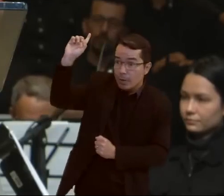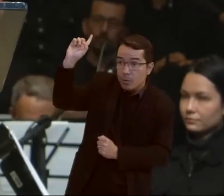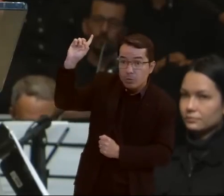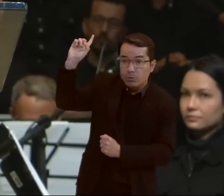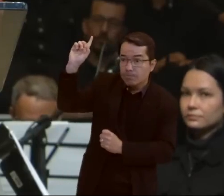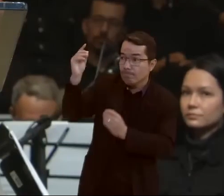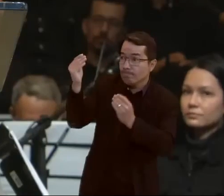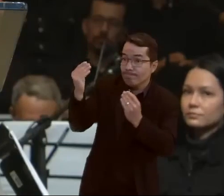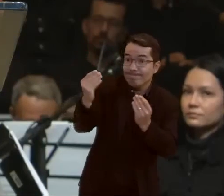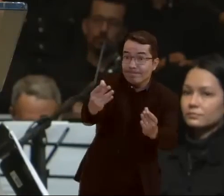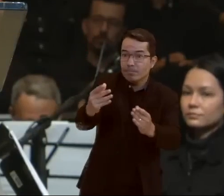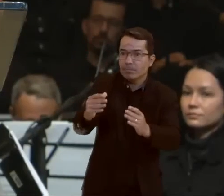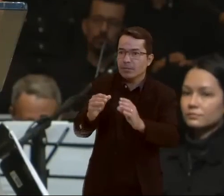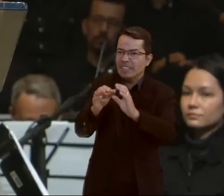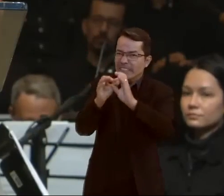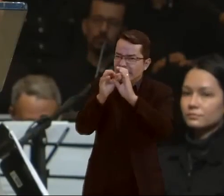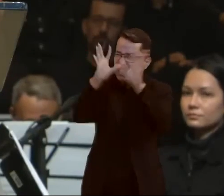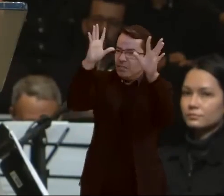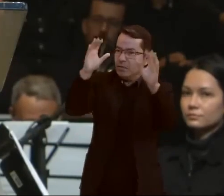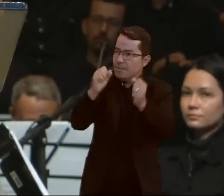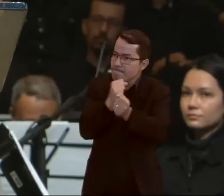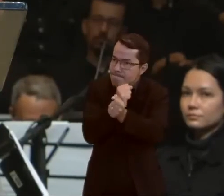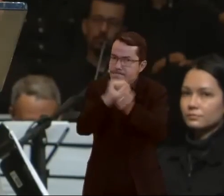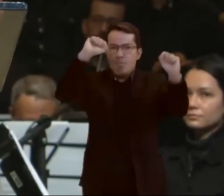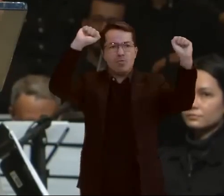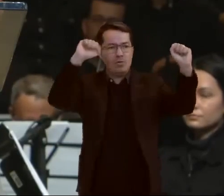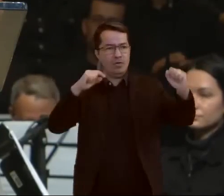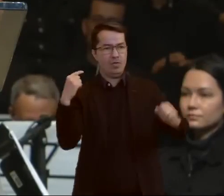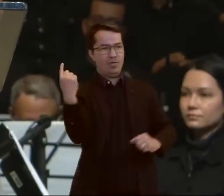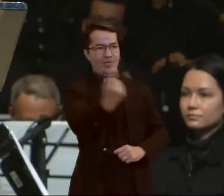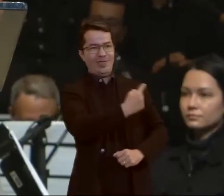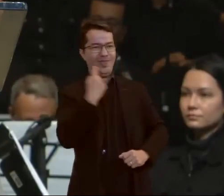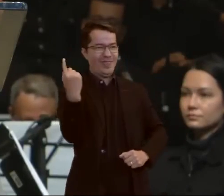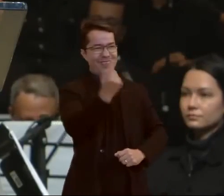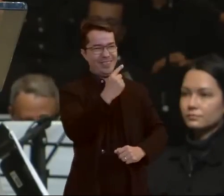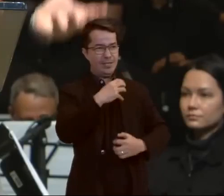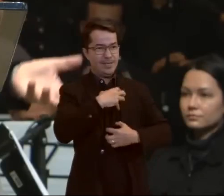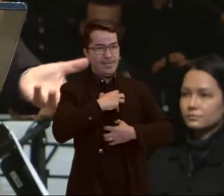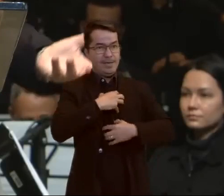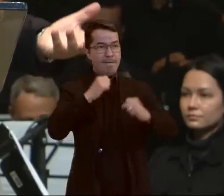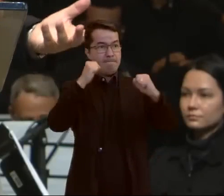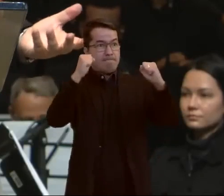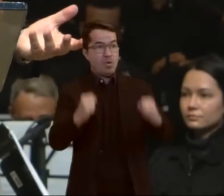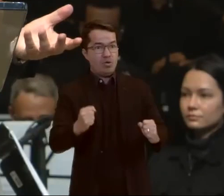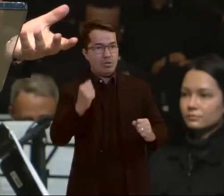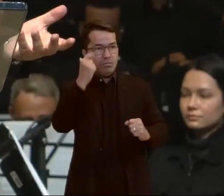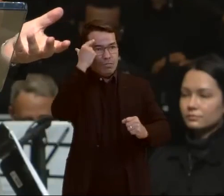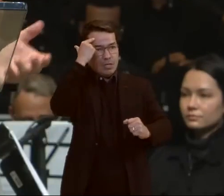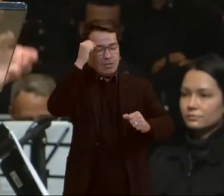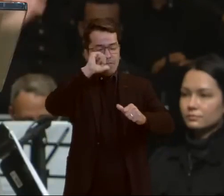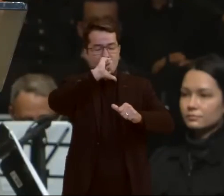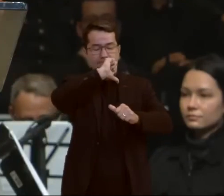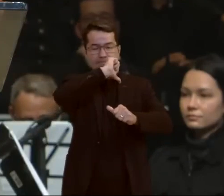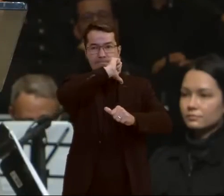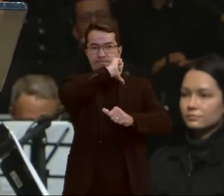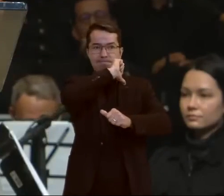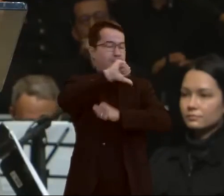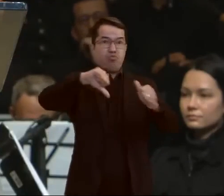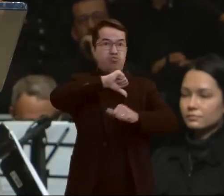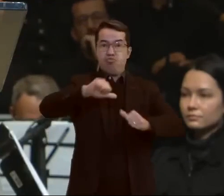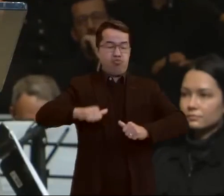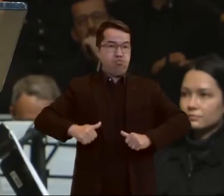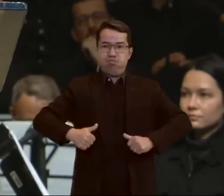Deus intervém poderosamente, e aí há transformação em nós. Mas chega